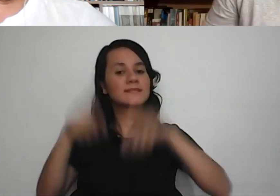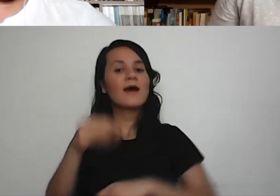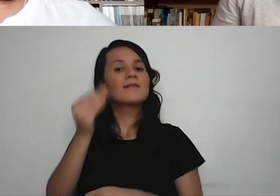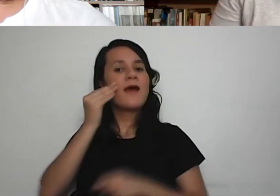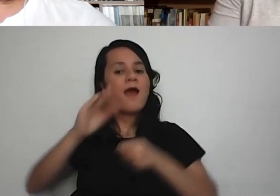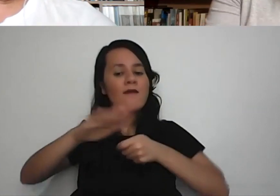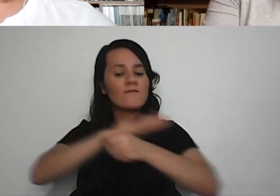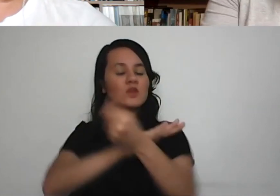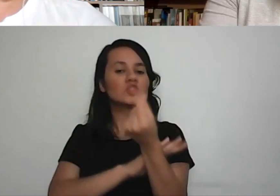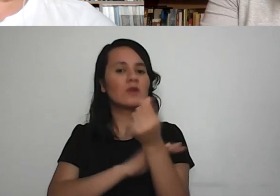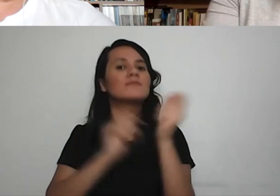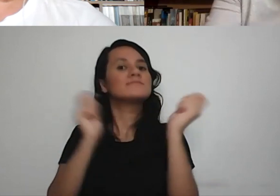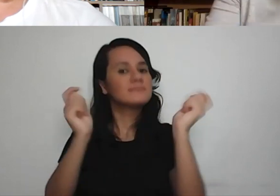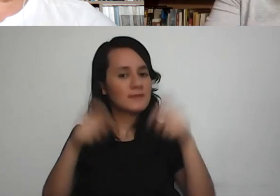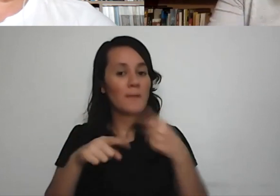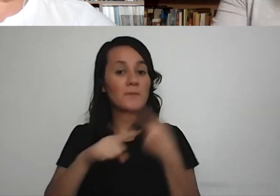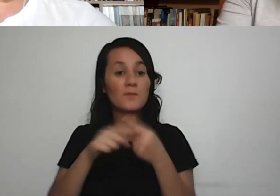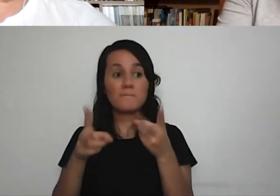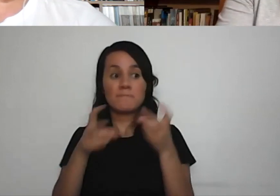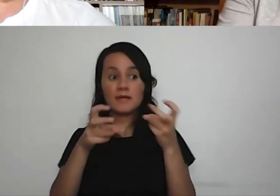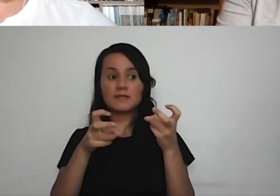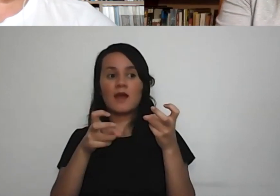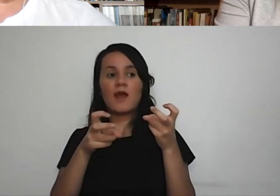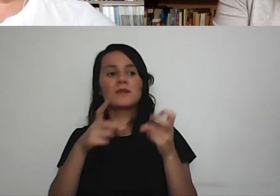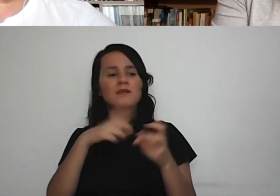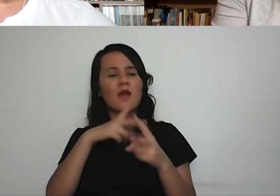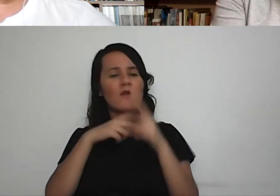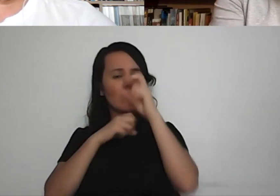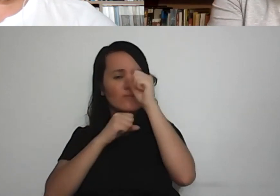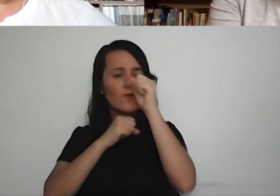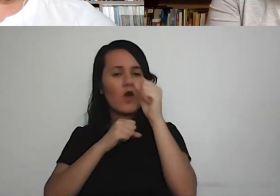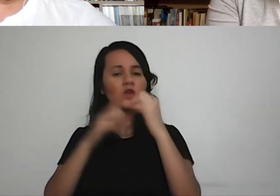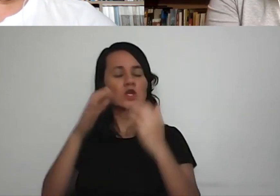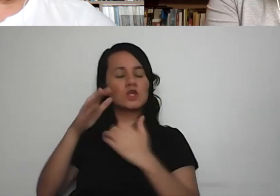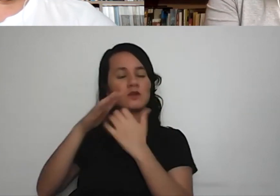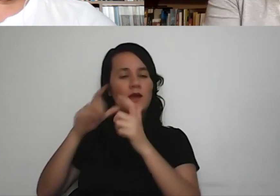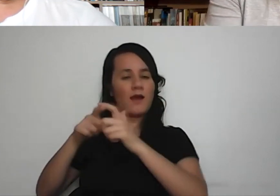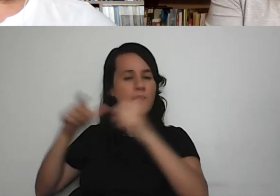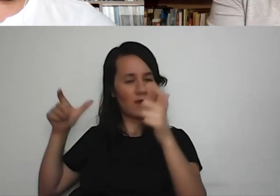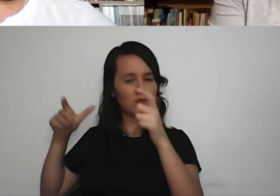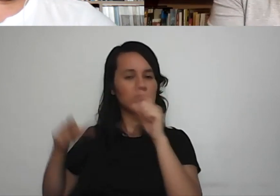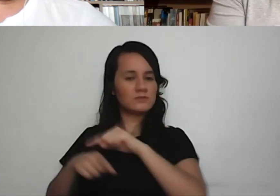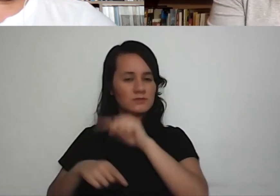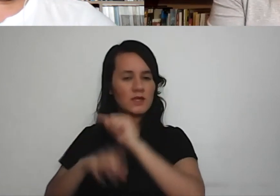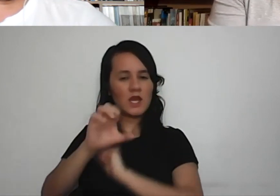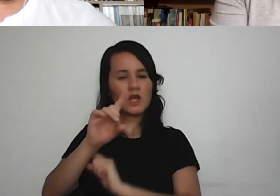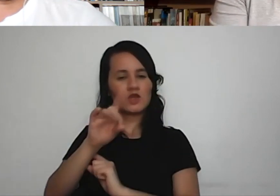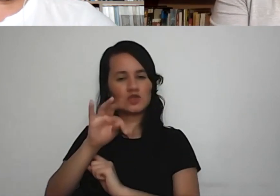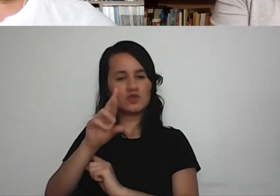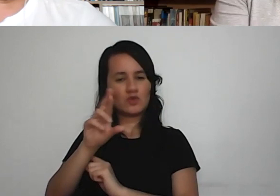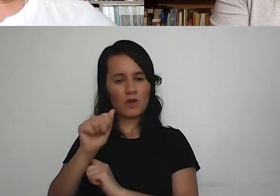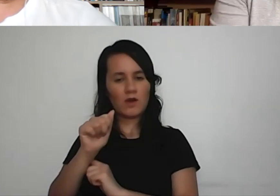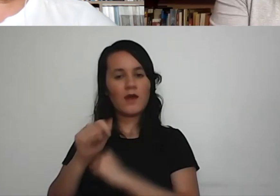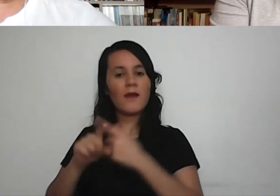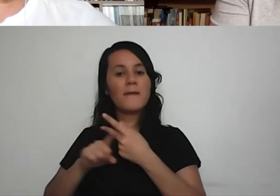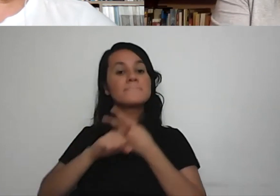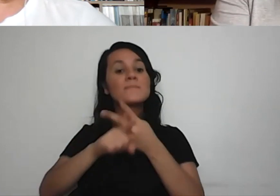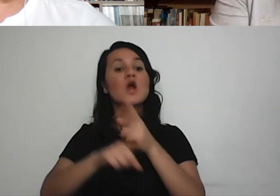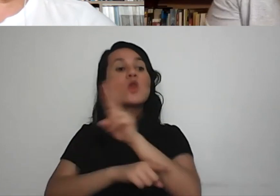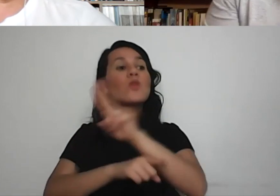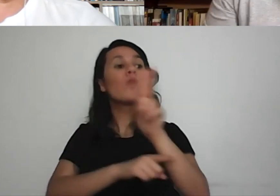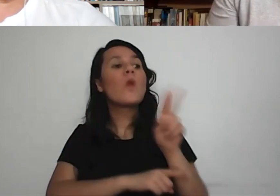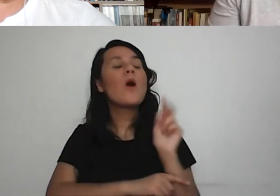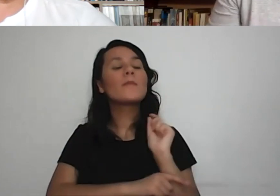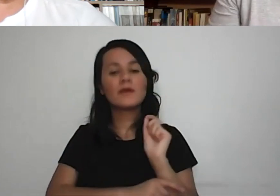investir, porque você começa a perceber um movimento muito forte nas editoras maiores, né, de exatamente ir atrás de nomes,